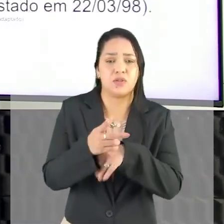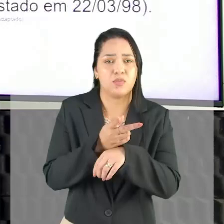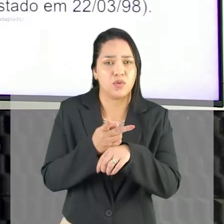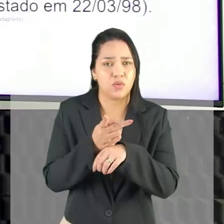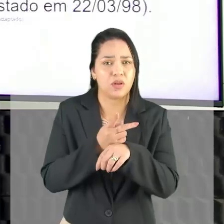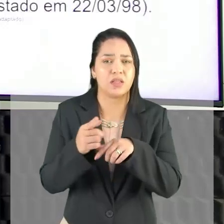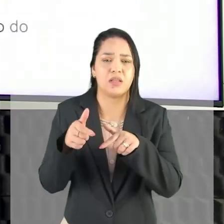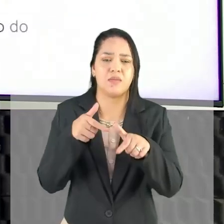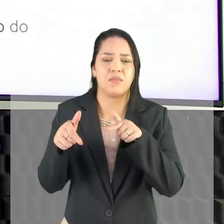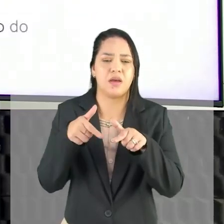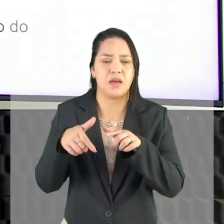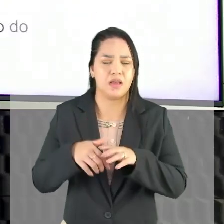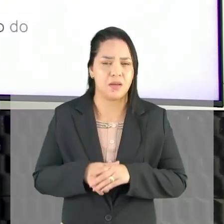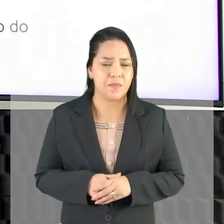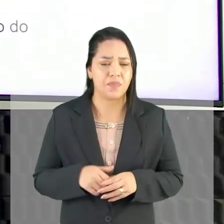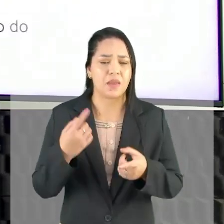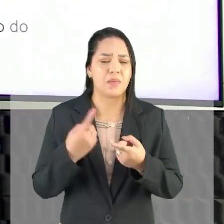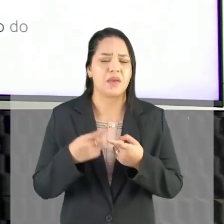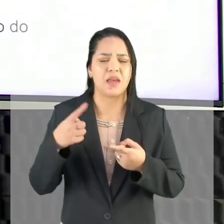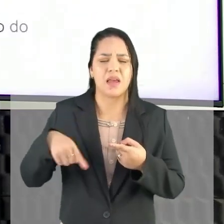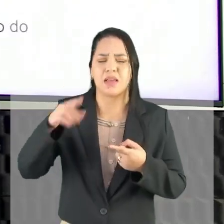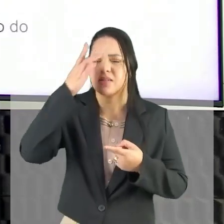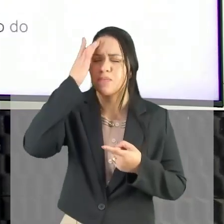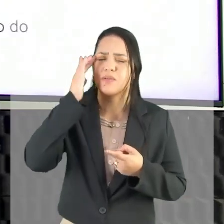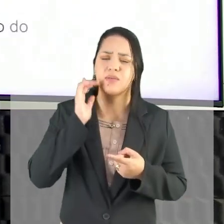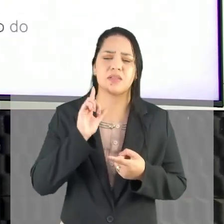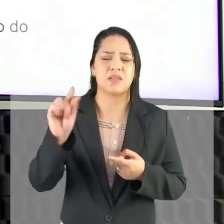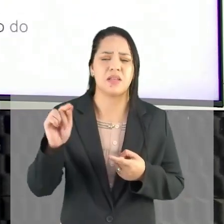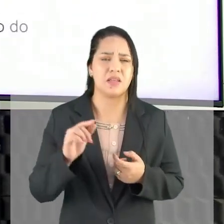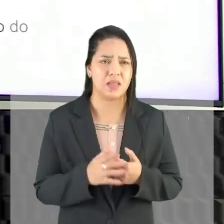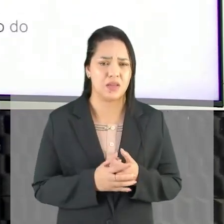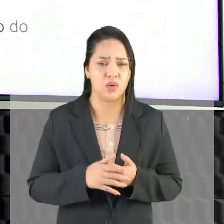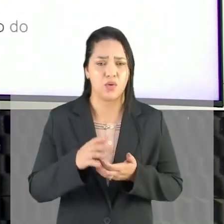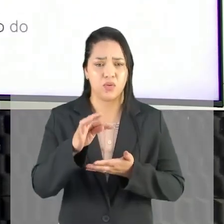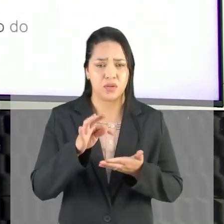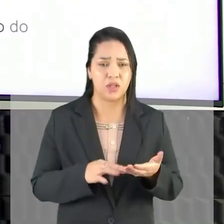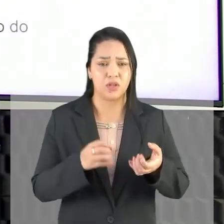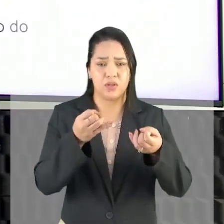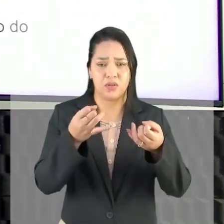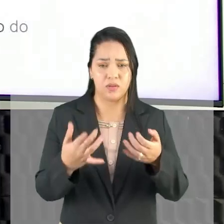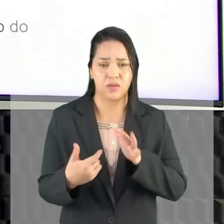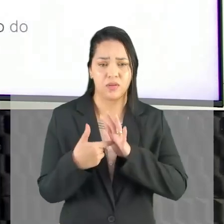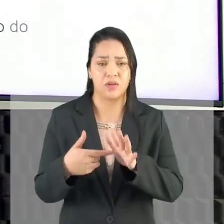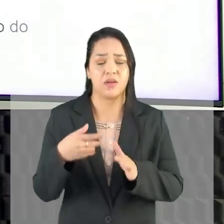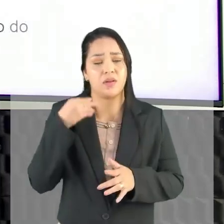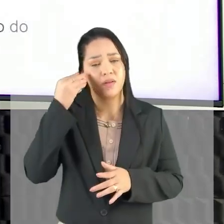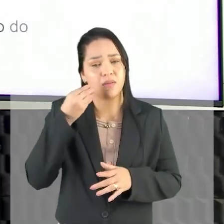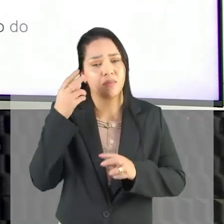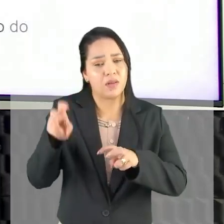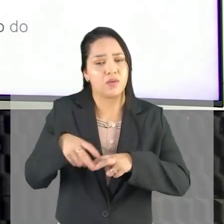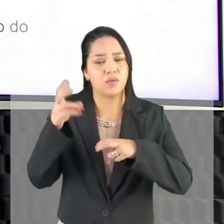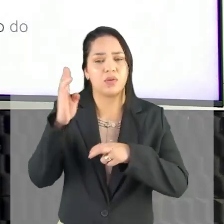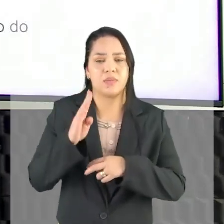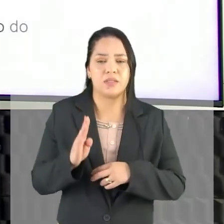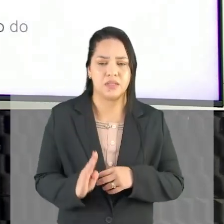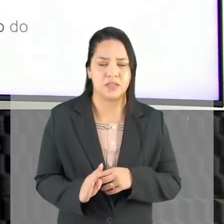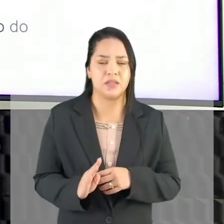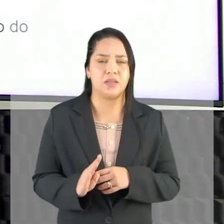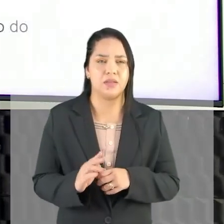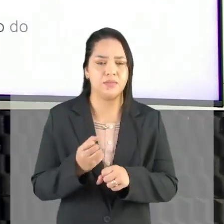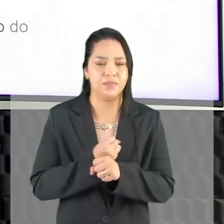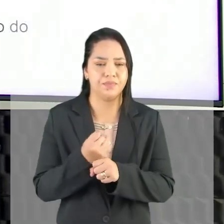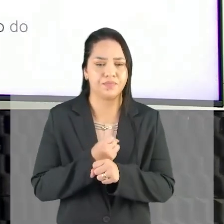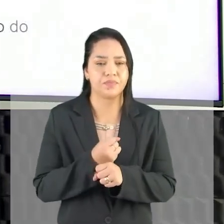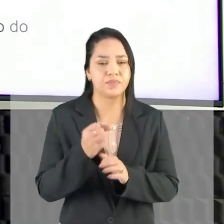emprego. Por que essas pessoas saíram? Olha só, o texto retrata um fenômeno vivenciado pela agricultura brasileira